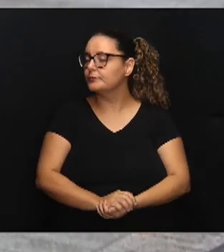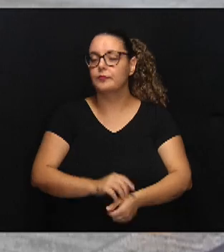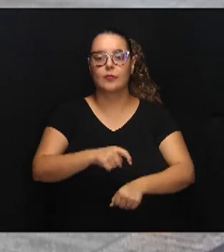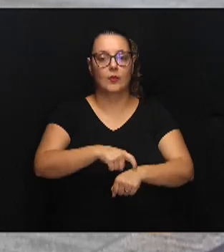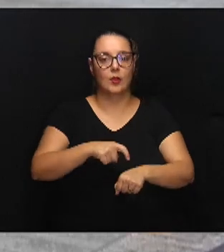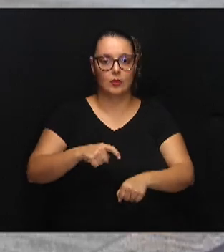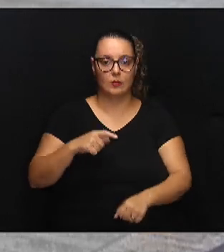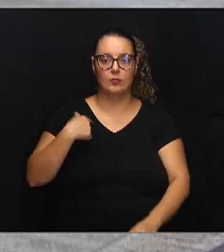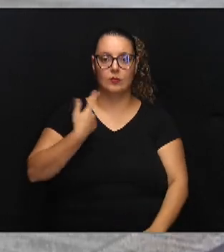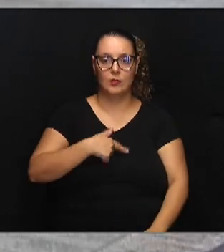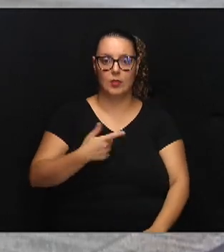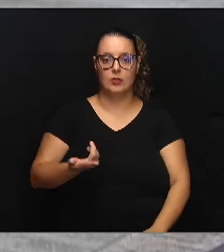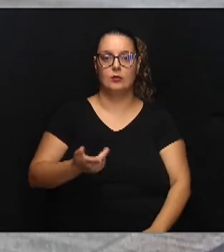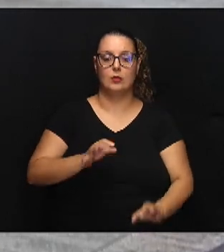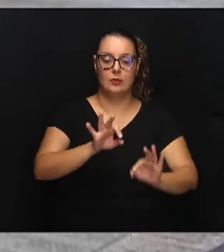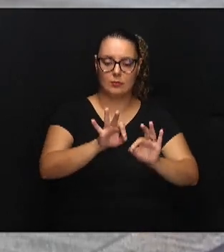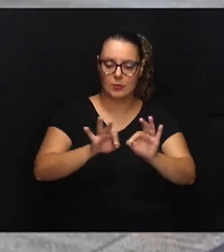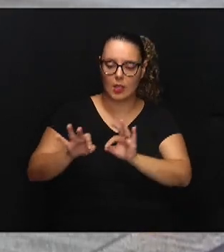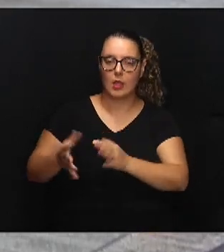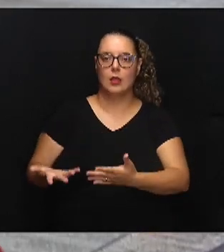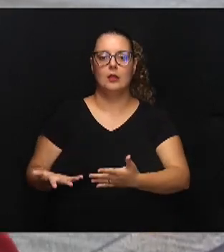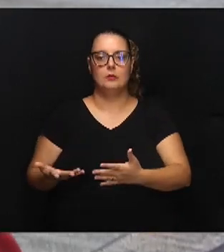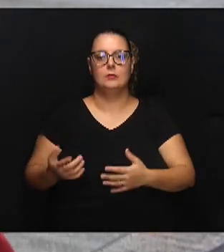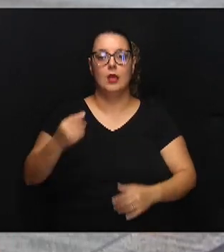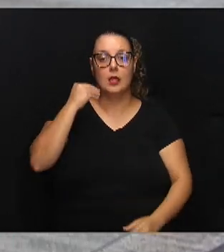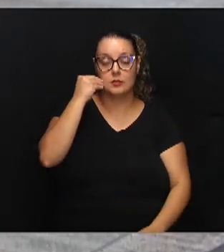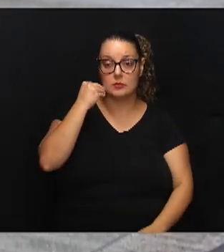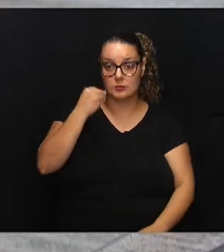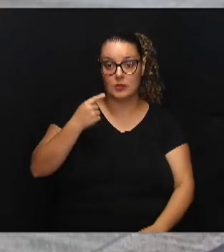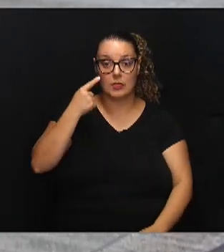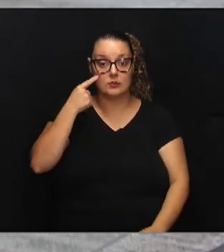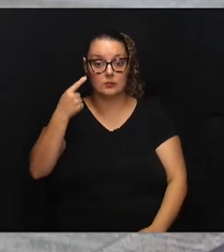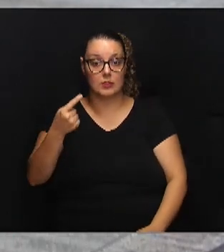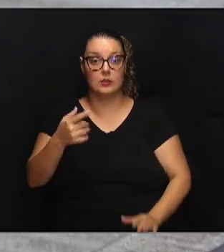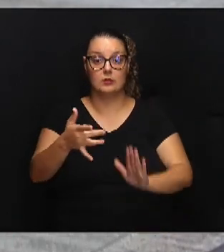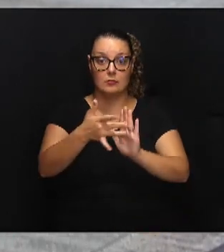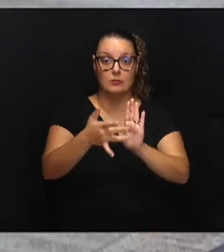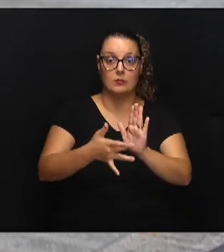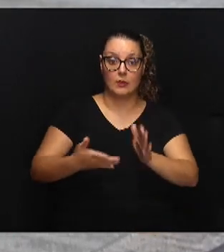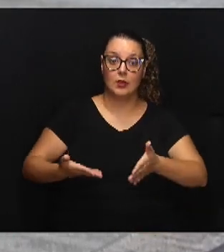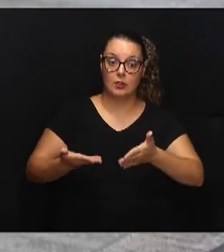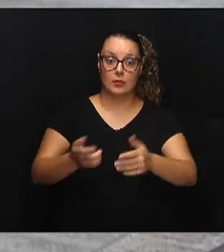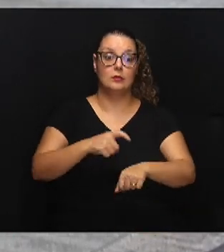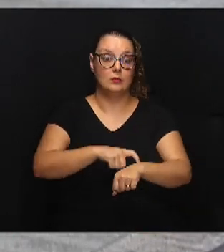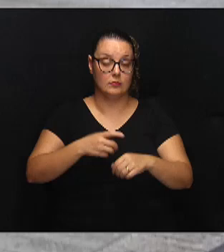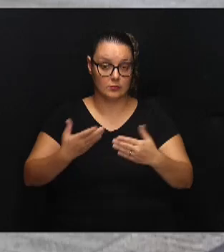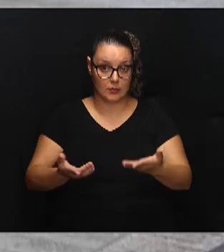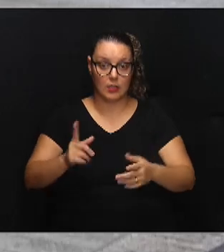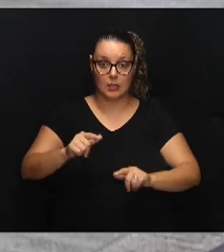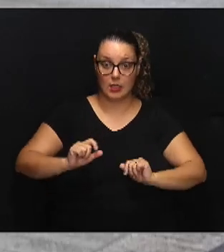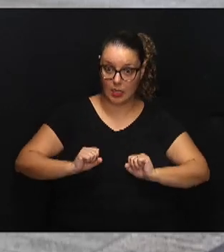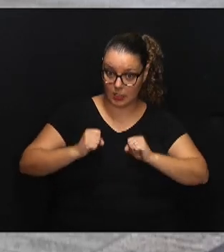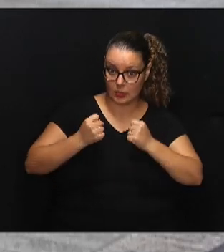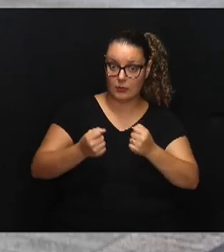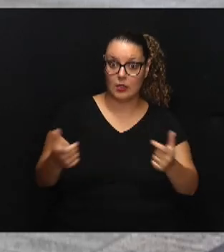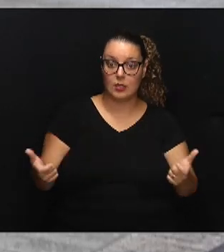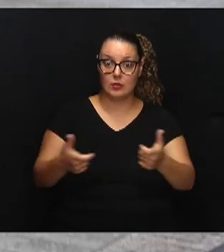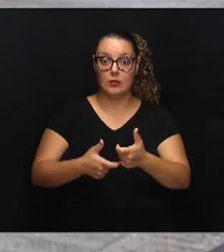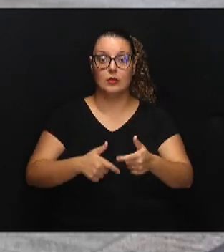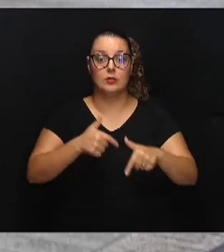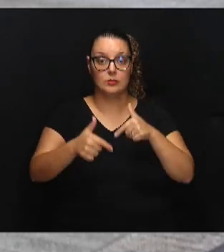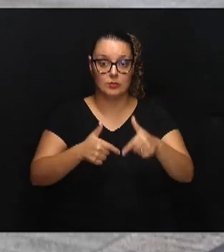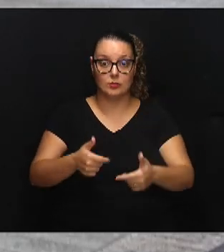gente dividir as experiências, as impressões sobre essa pauta que está no momento, que é a defesa da redução da jornada de